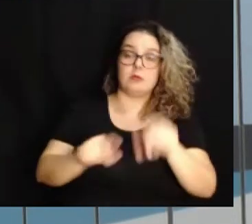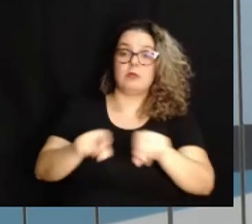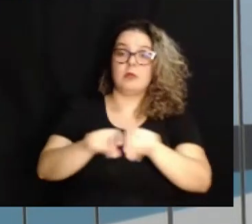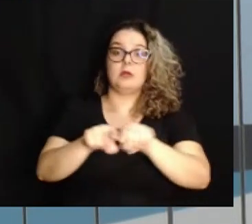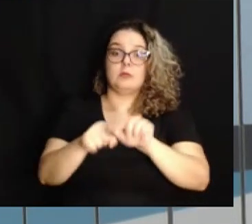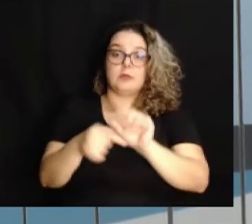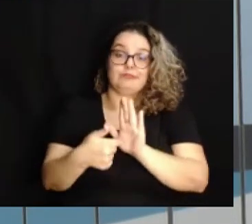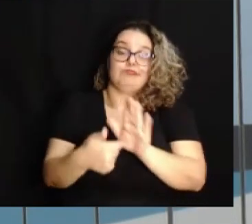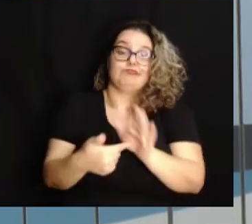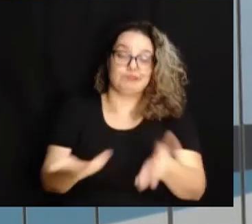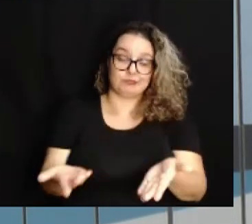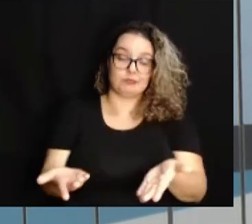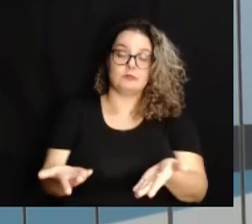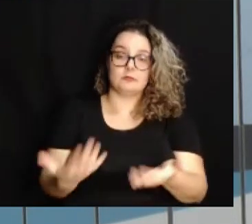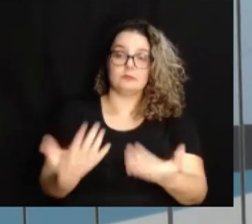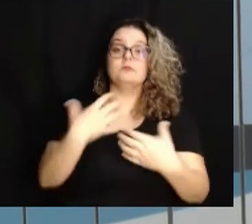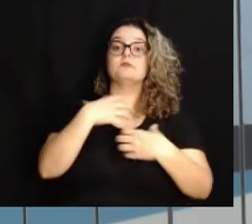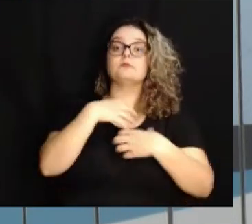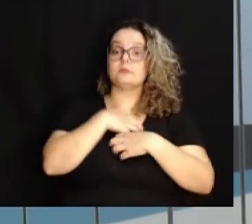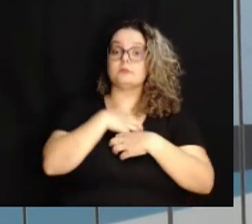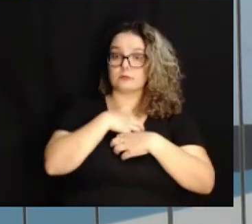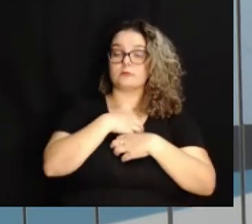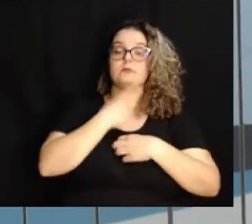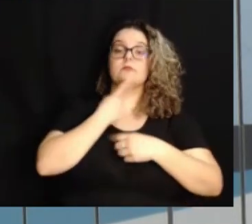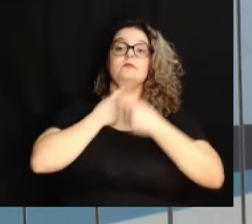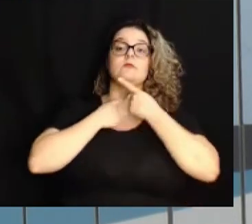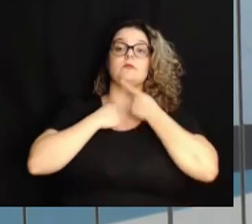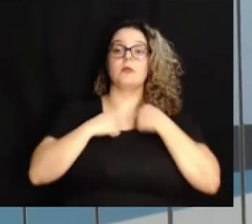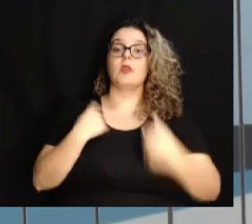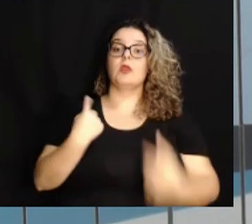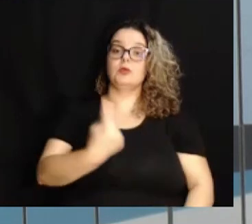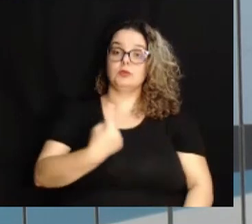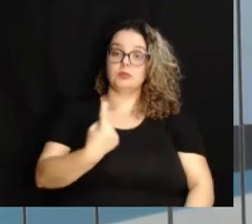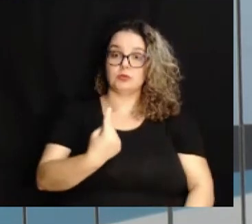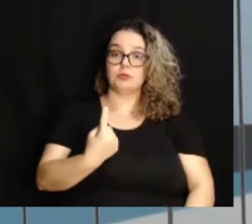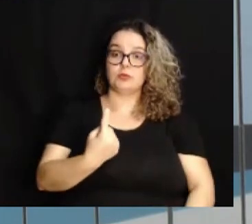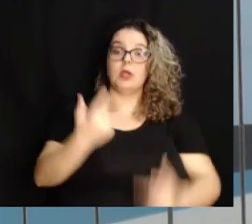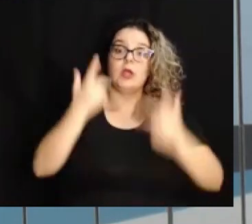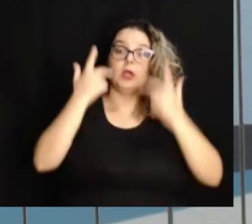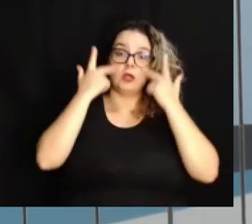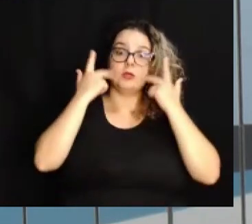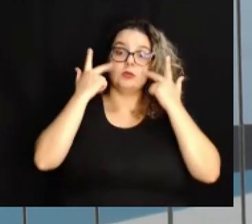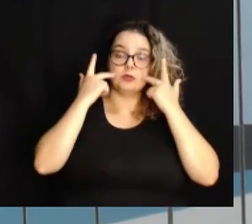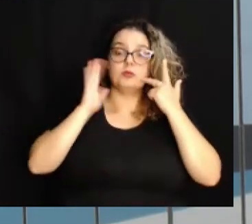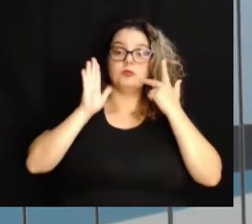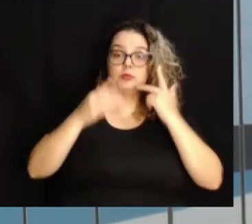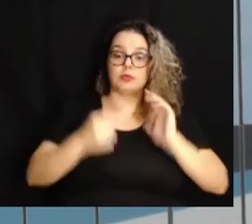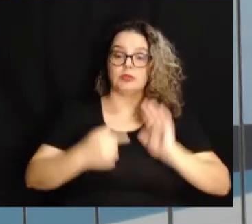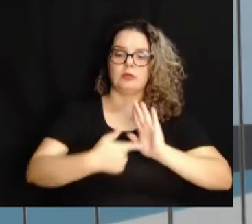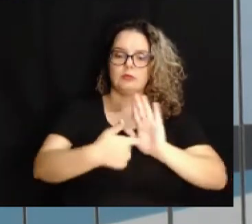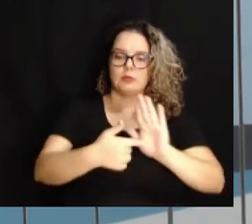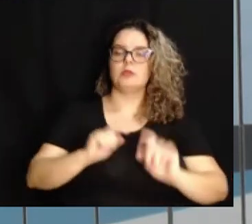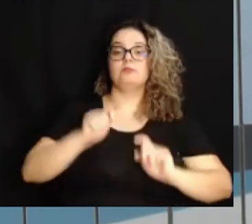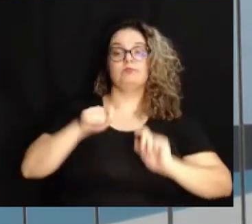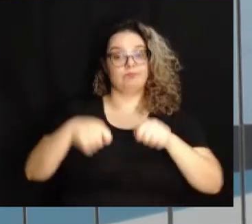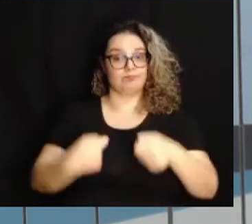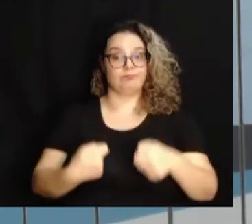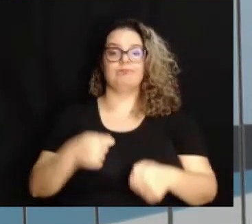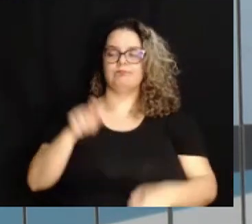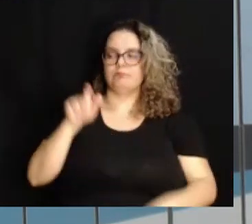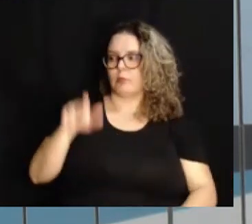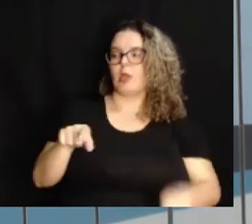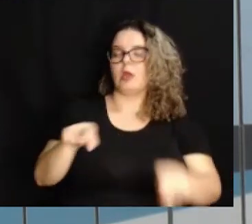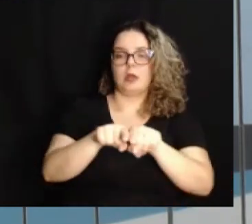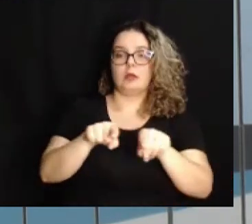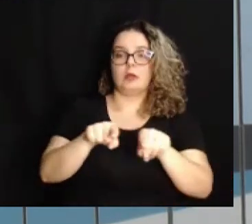sensação, né, o desejo de estar sozinho, ele é muito normal e já serve como um sinal daquela pessoa também pode não estar bem, justamente